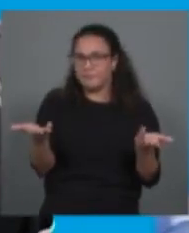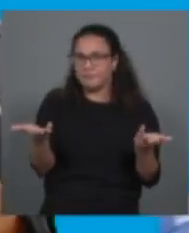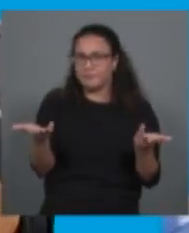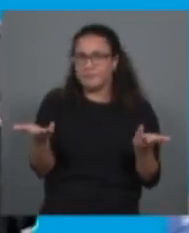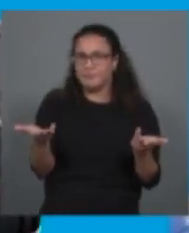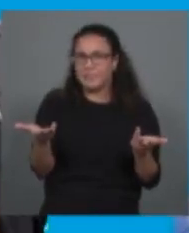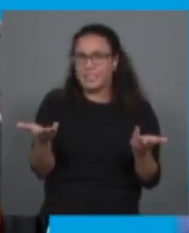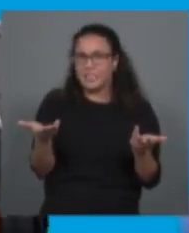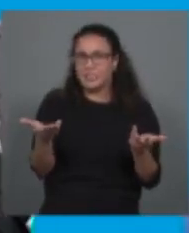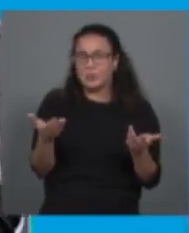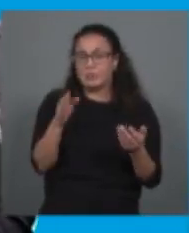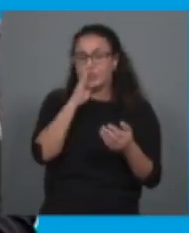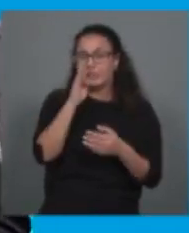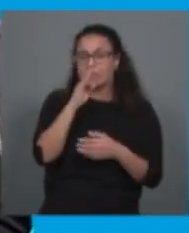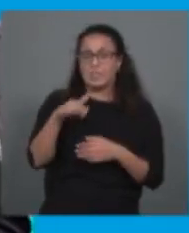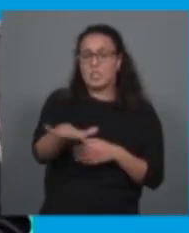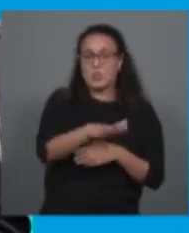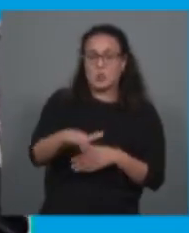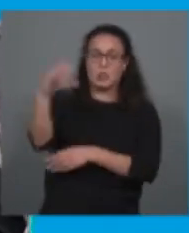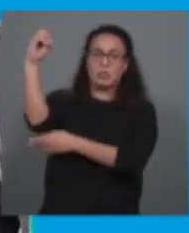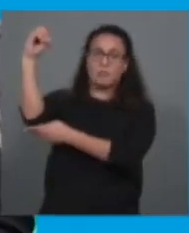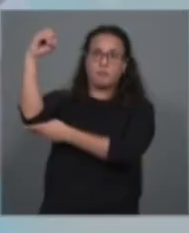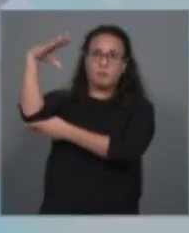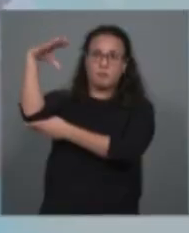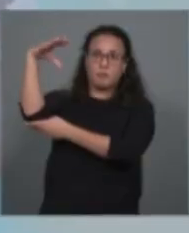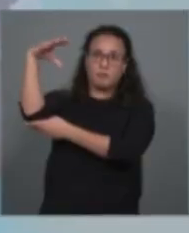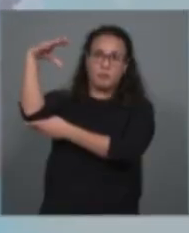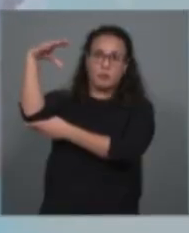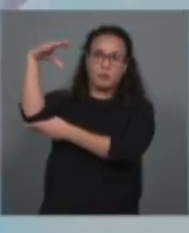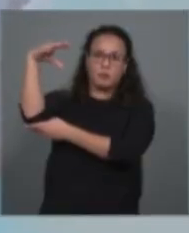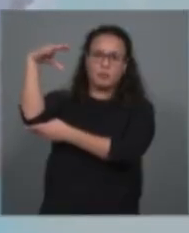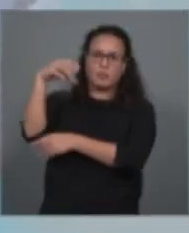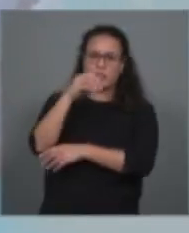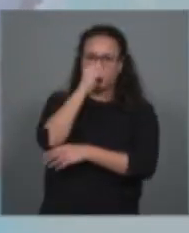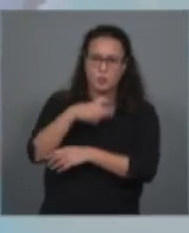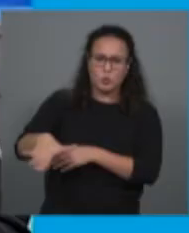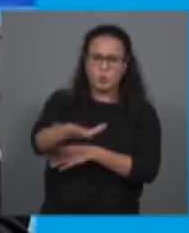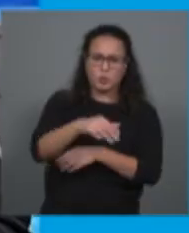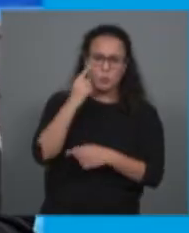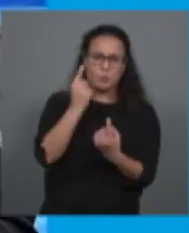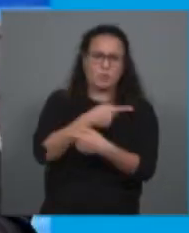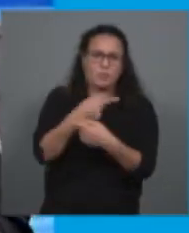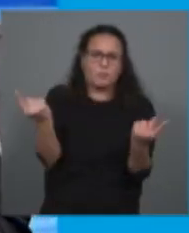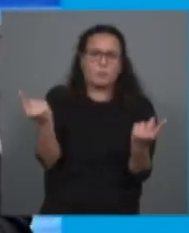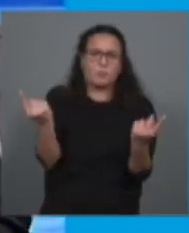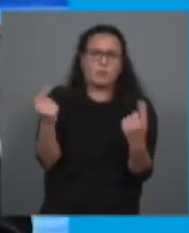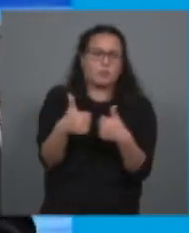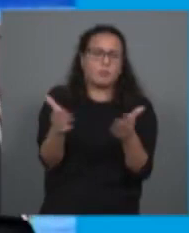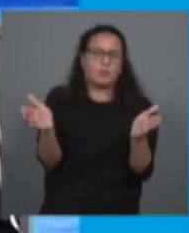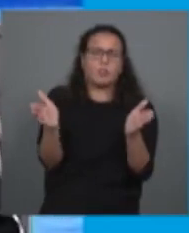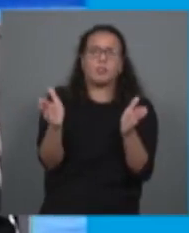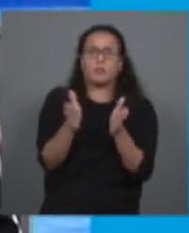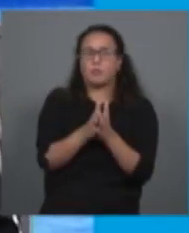haver um local para iluminado de todos, não é? Para benefício de todos. O espaço público é de todos, é o lugar mais democrático que nós temos, não é? E deve